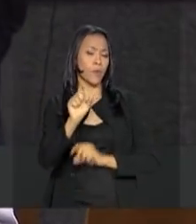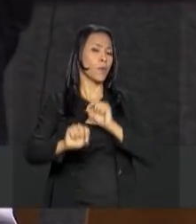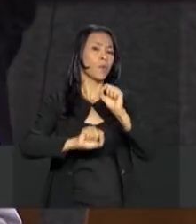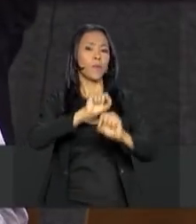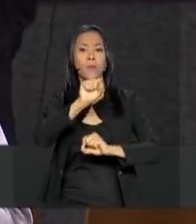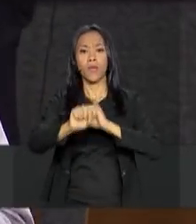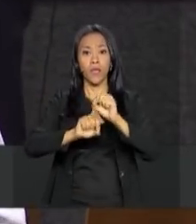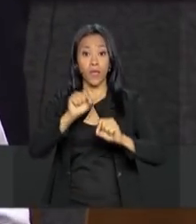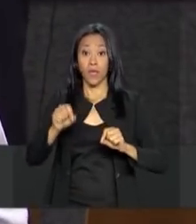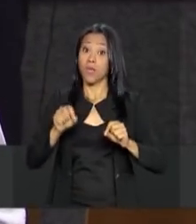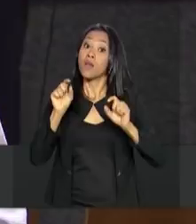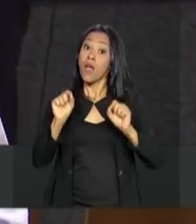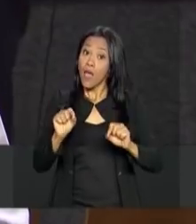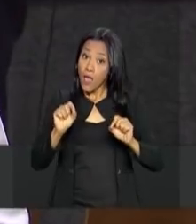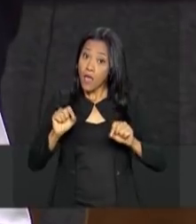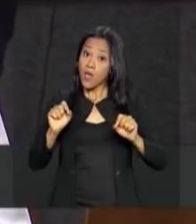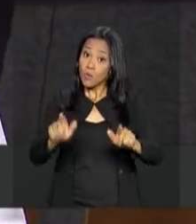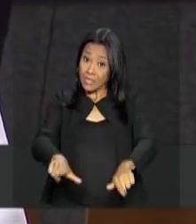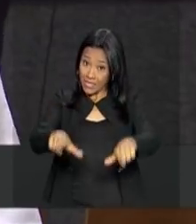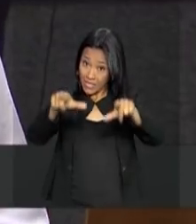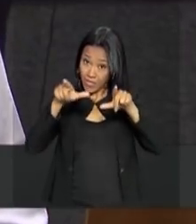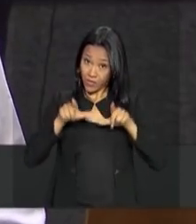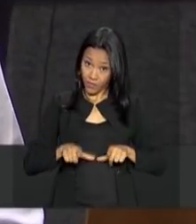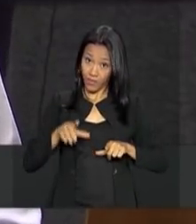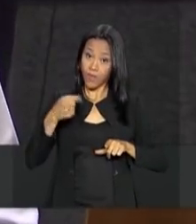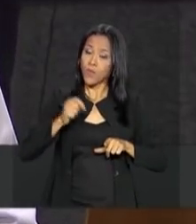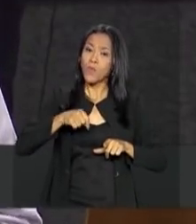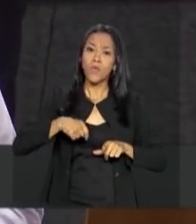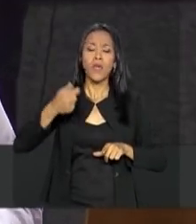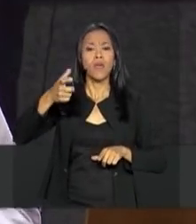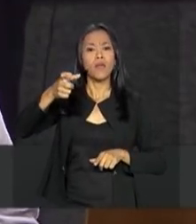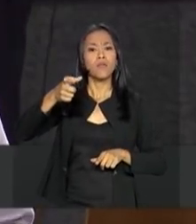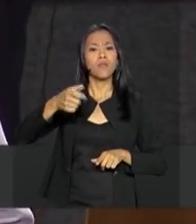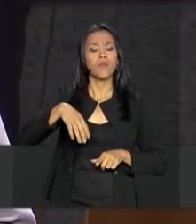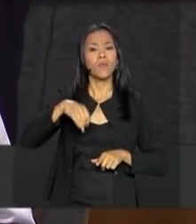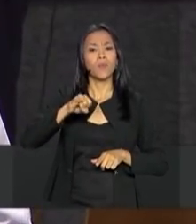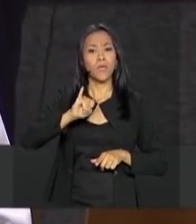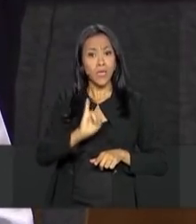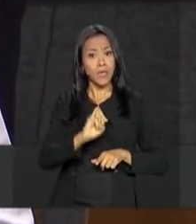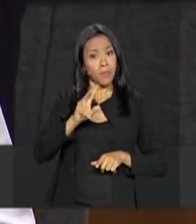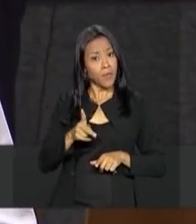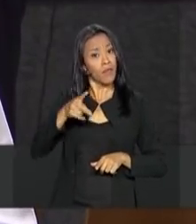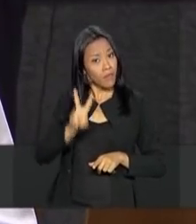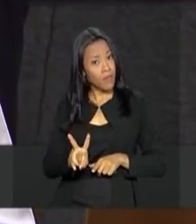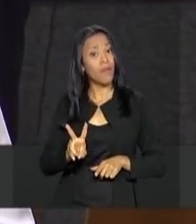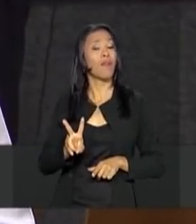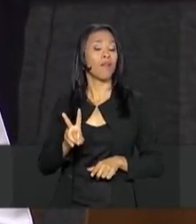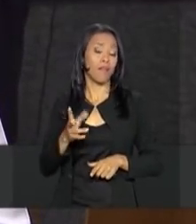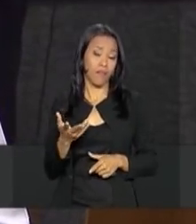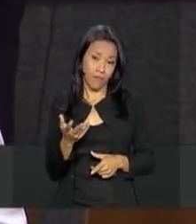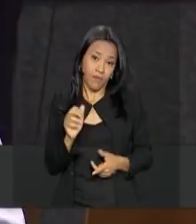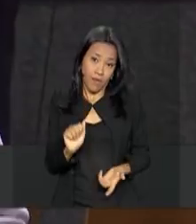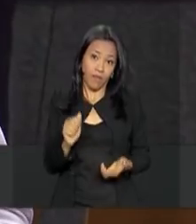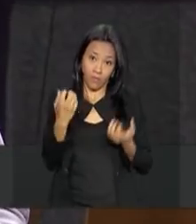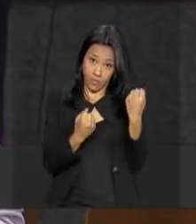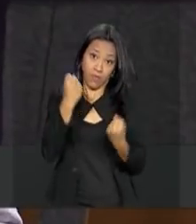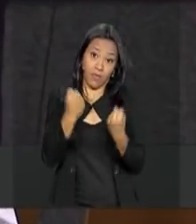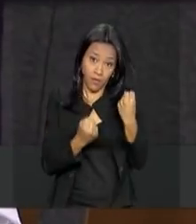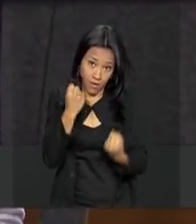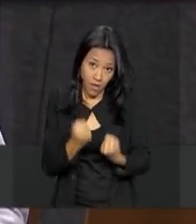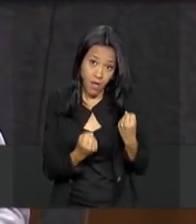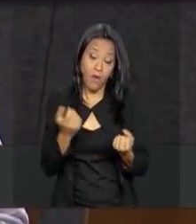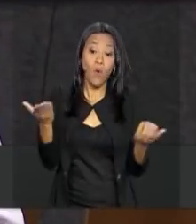de registro de licenciamento do veículo, o documento do veículo. A exemplo da carteira de motorista que hoje já pode ser